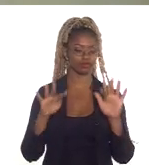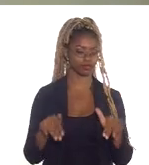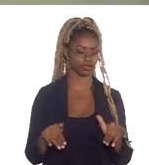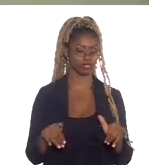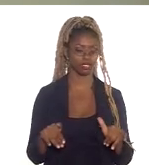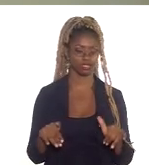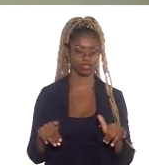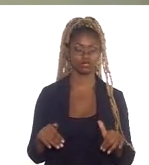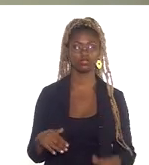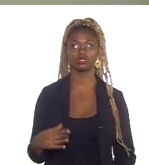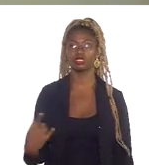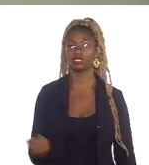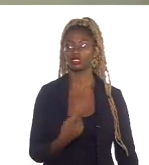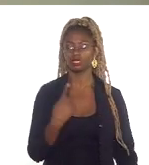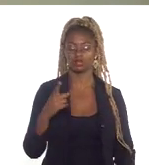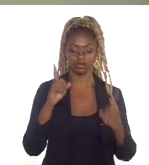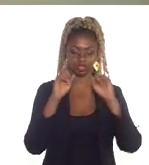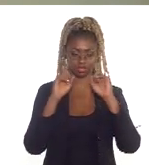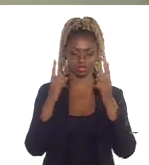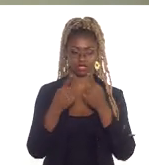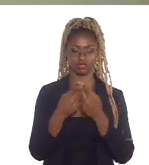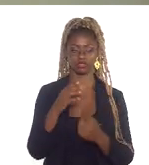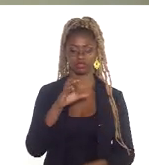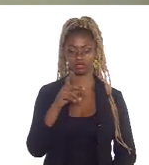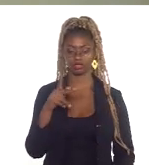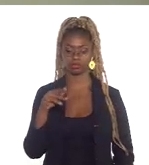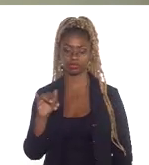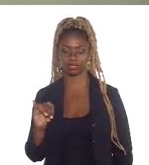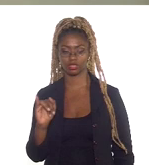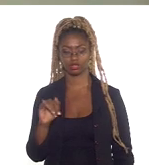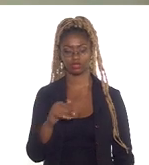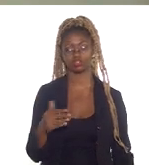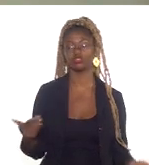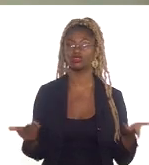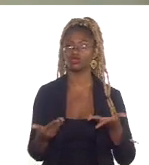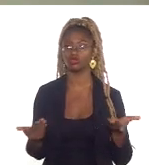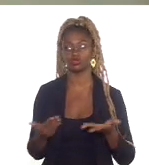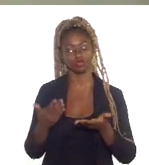nossa reunião da CPI do dia de hoje.